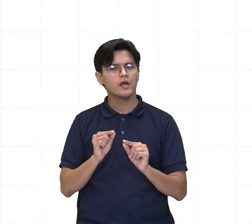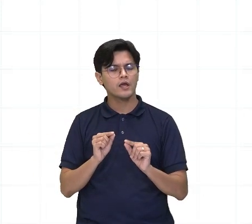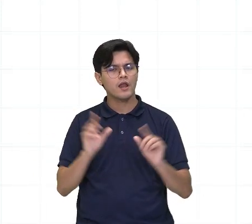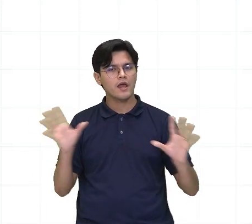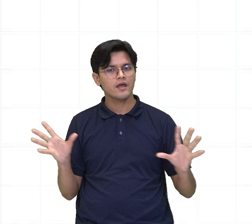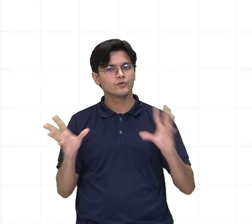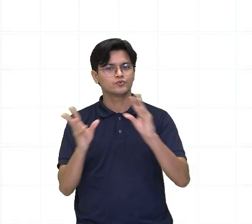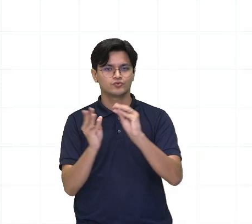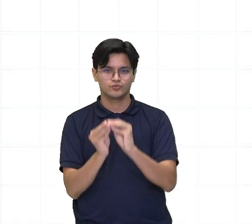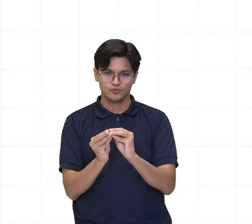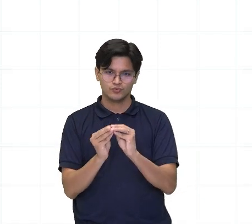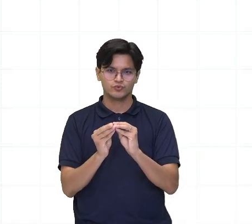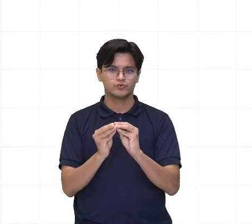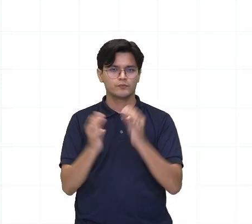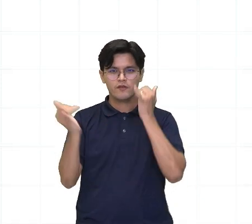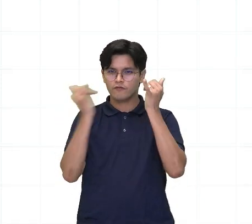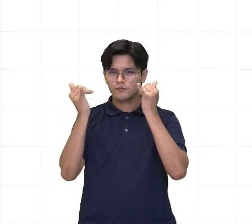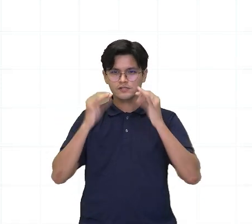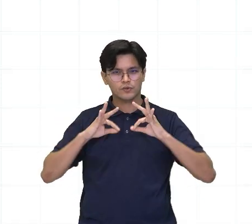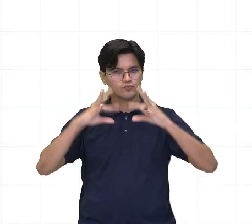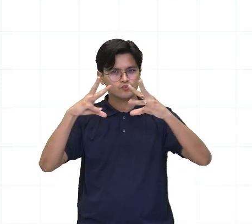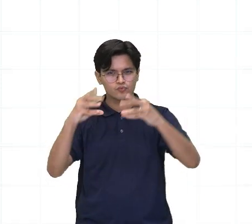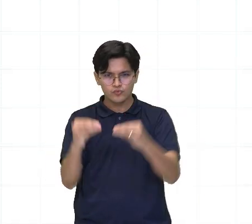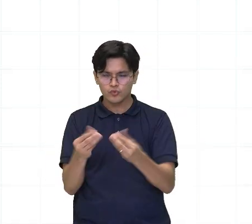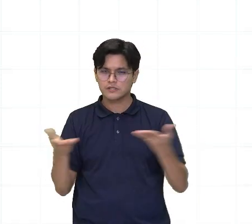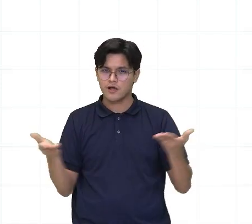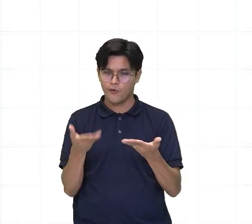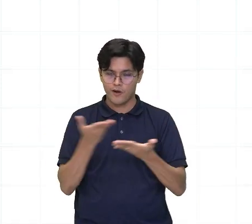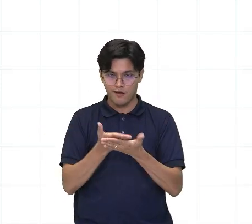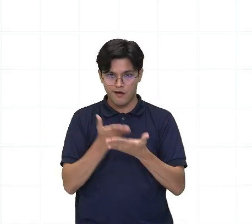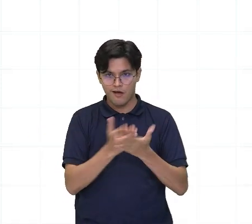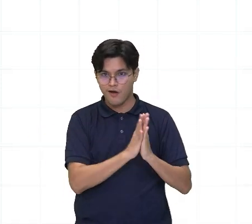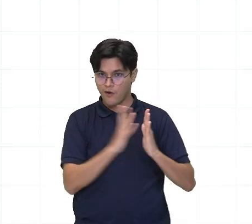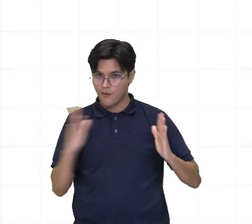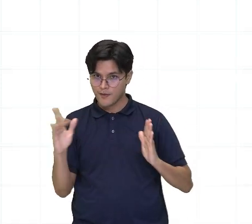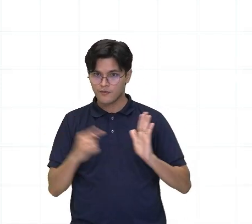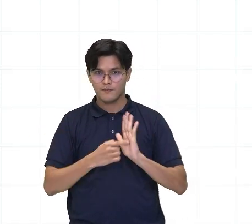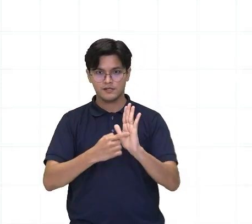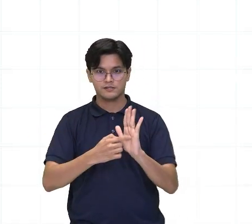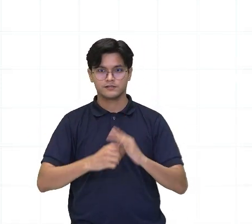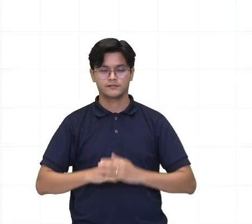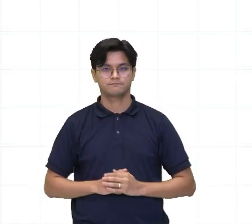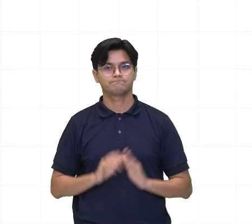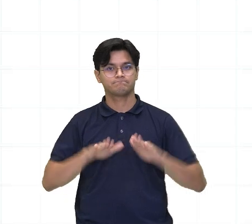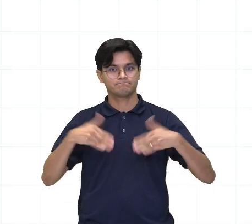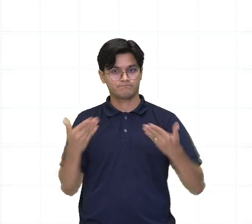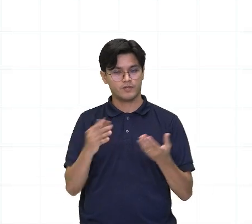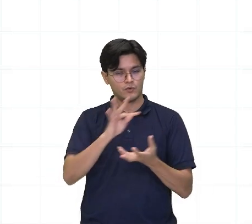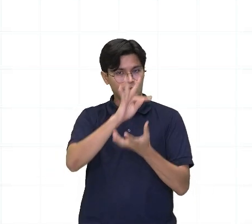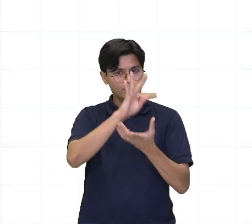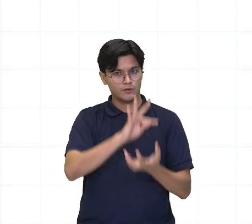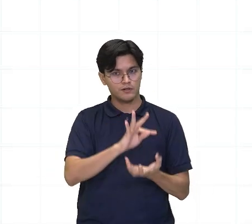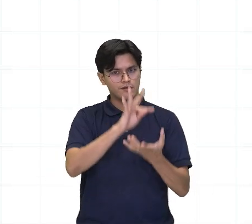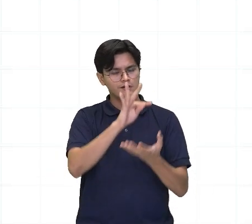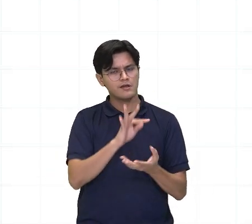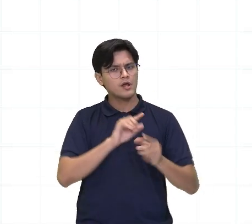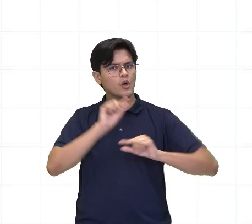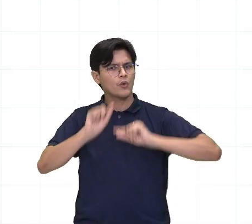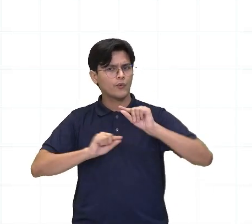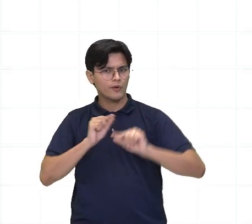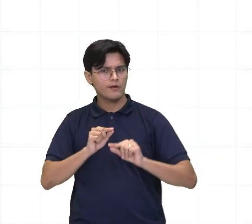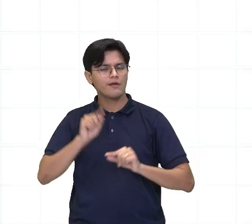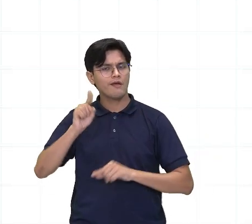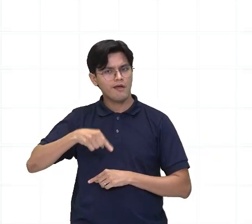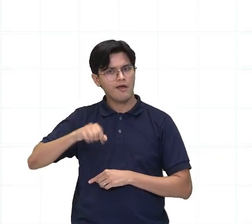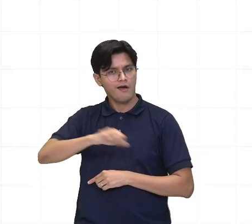resumo de tudo que foi apresentado na nossa aula. Então, a termodinâmica, ela é o quê? É a ciência